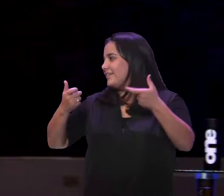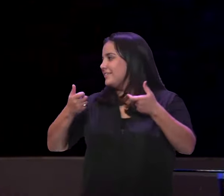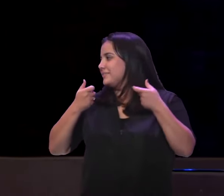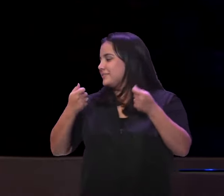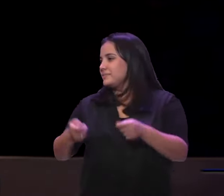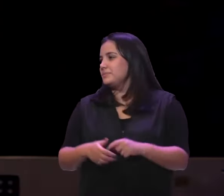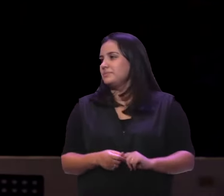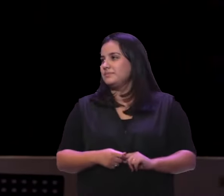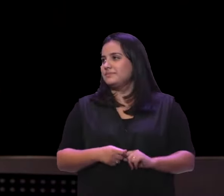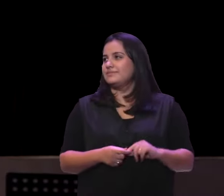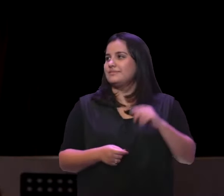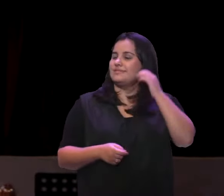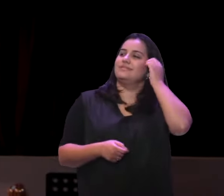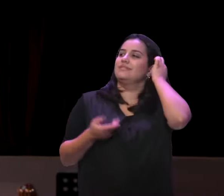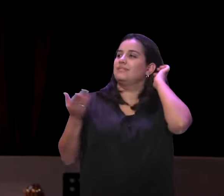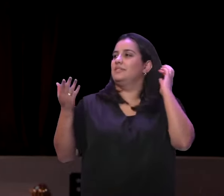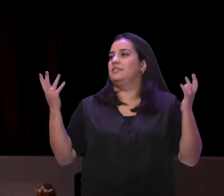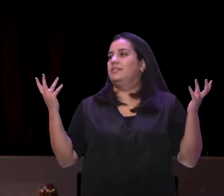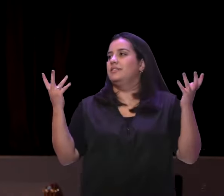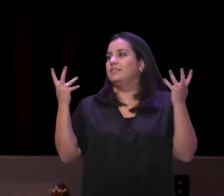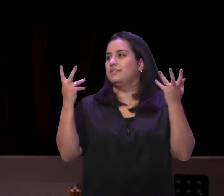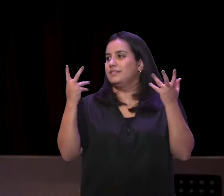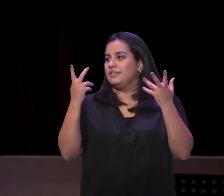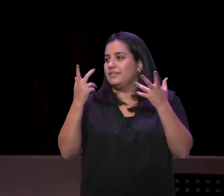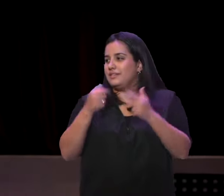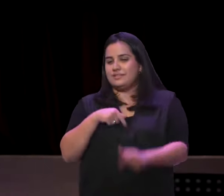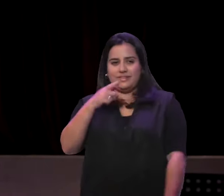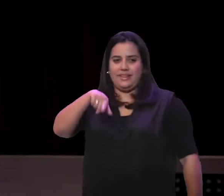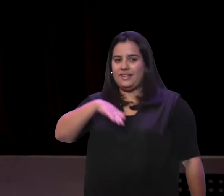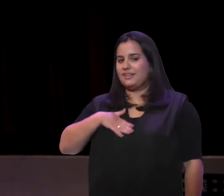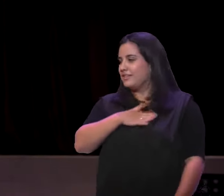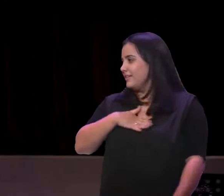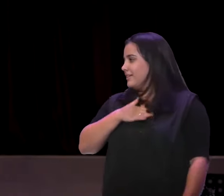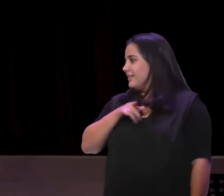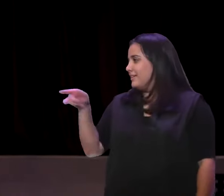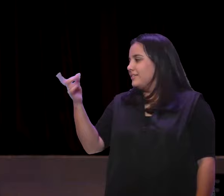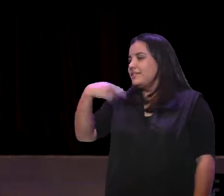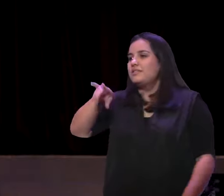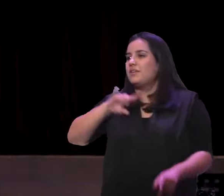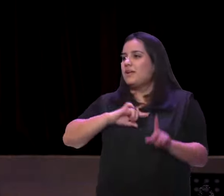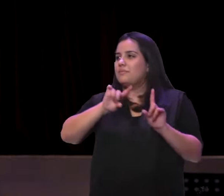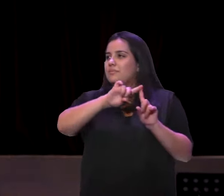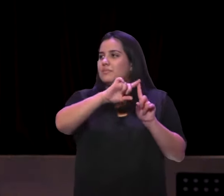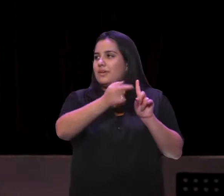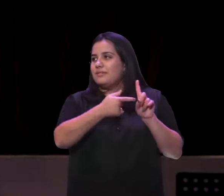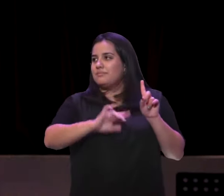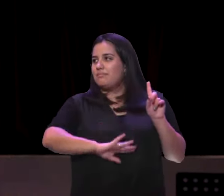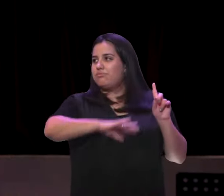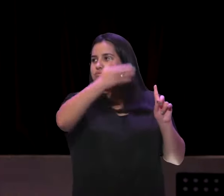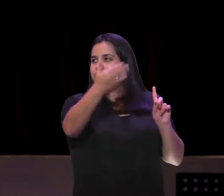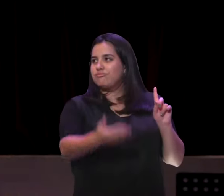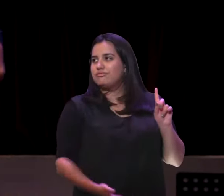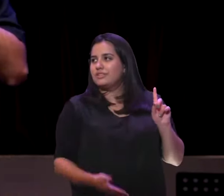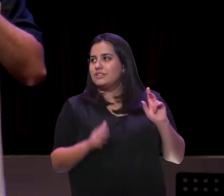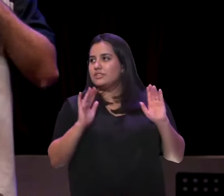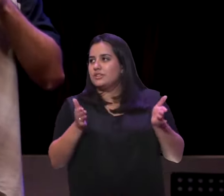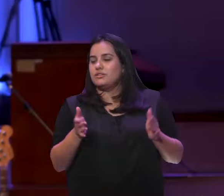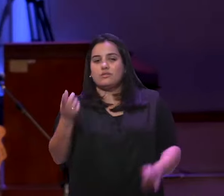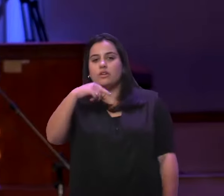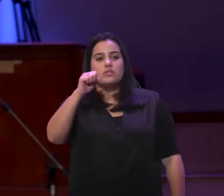Mas é coisa bonita. Eles gostam de você, né, amor? Vocês viram a barriga dela? Tá gigantesca. Não